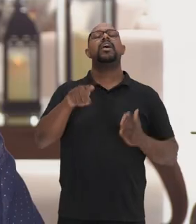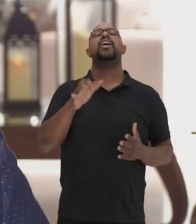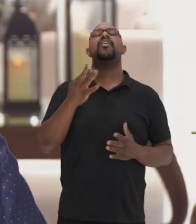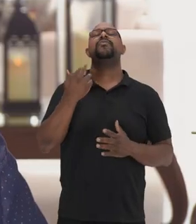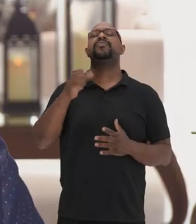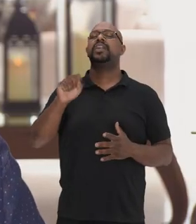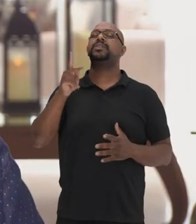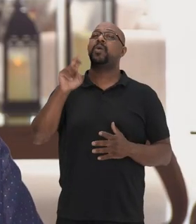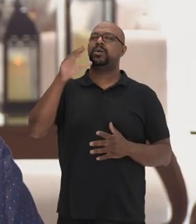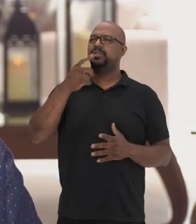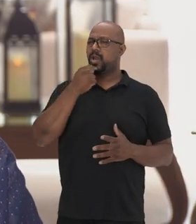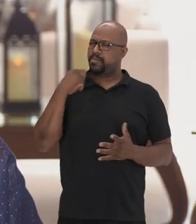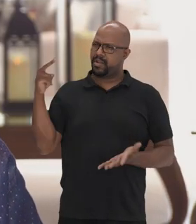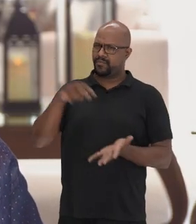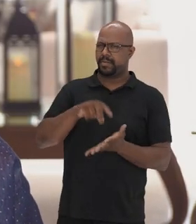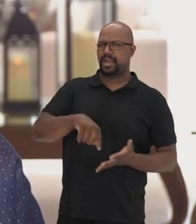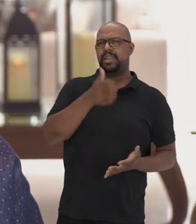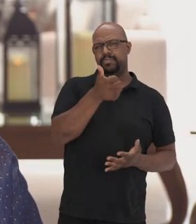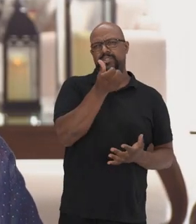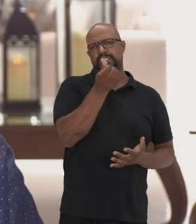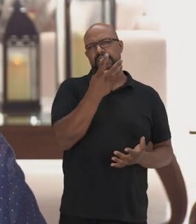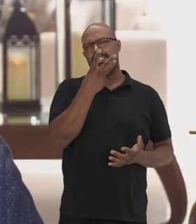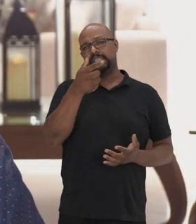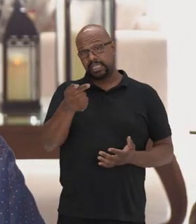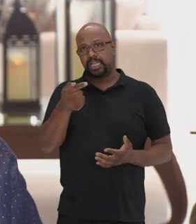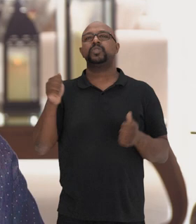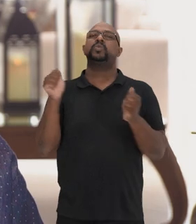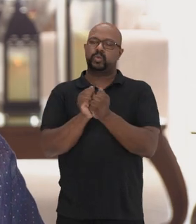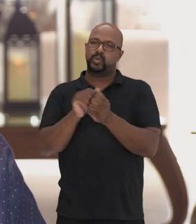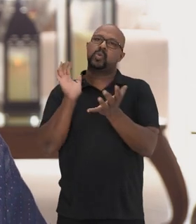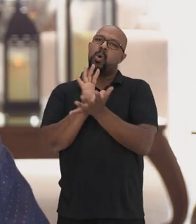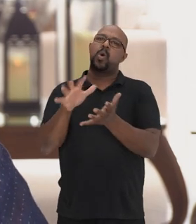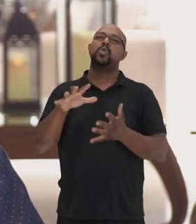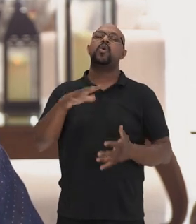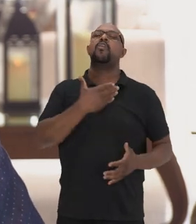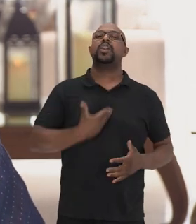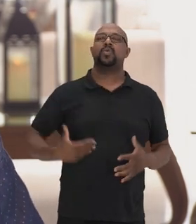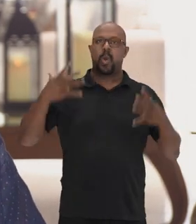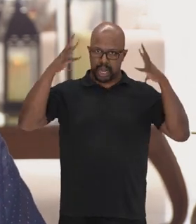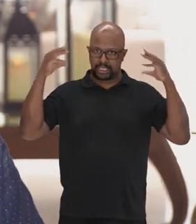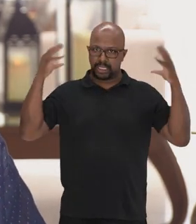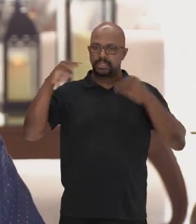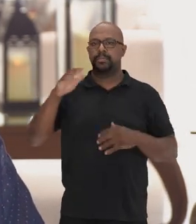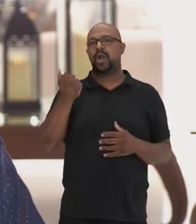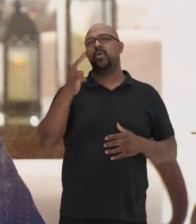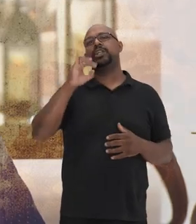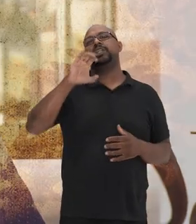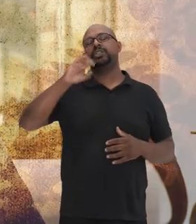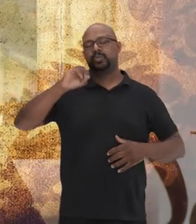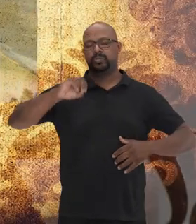o paisagista veio para cá em 1637 junto com a comitiva do governador Holandês Maurício de